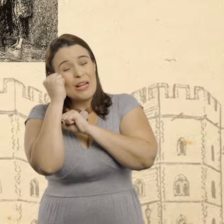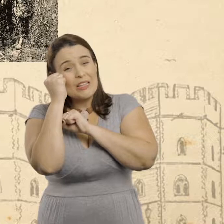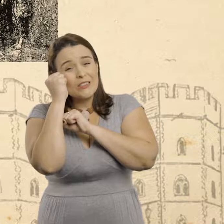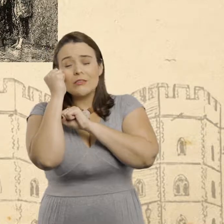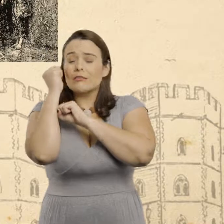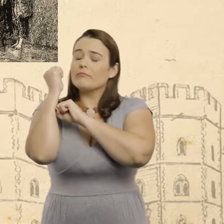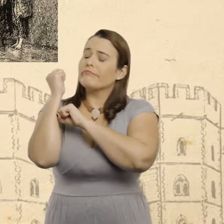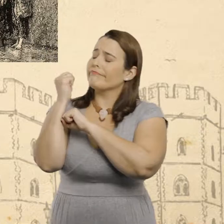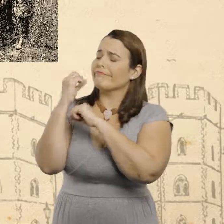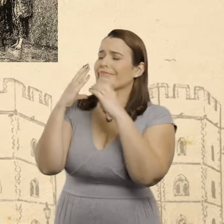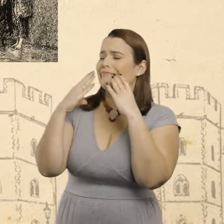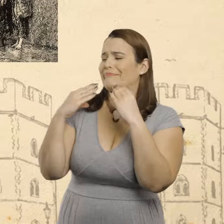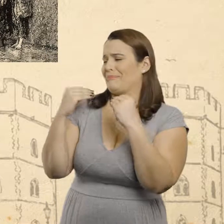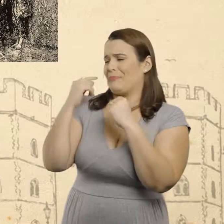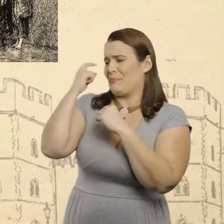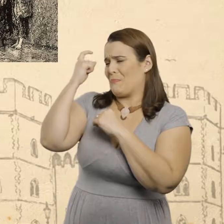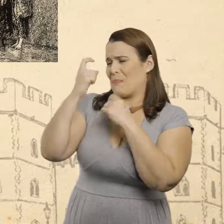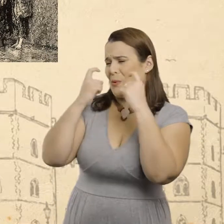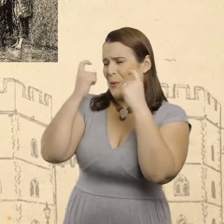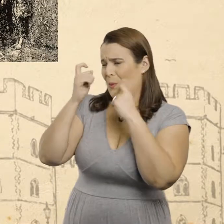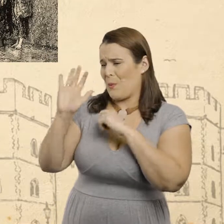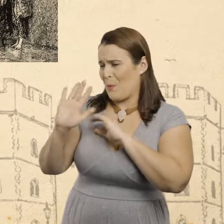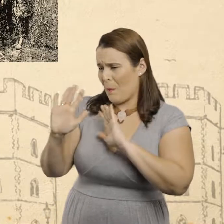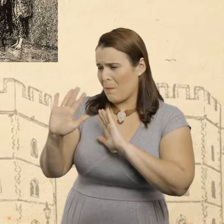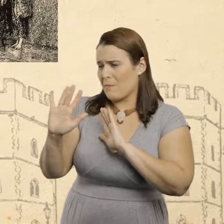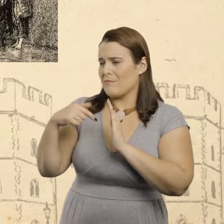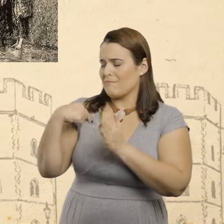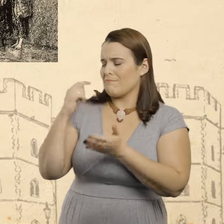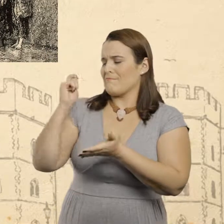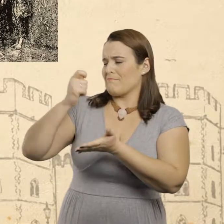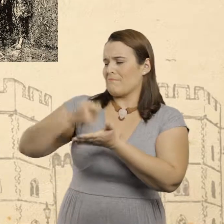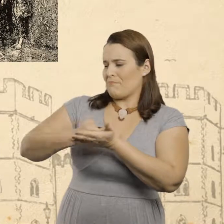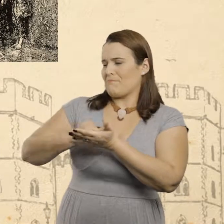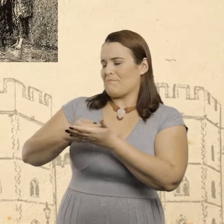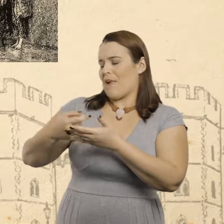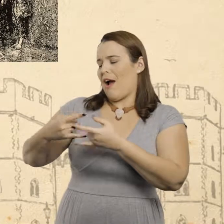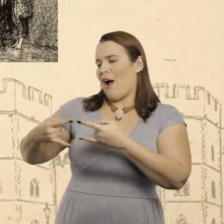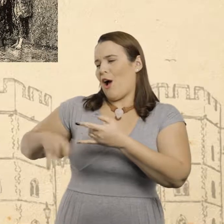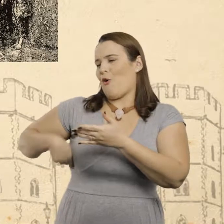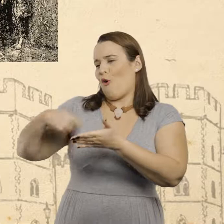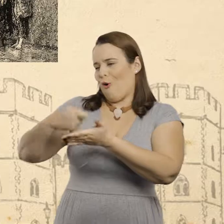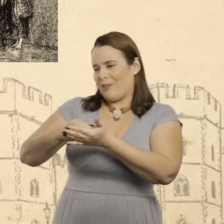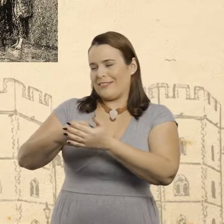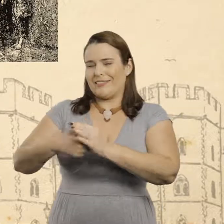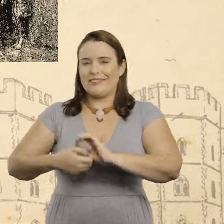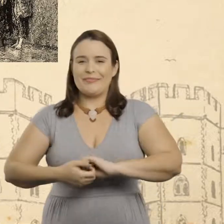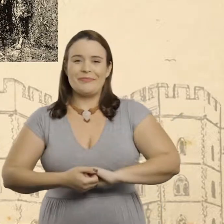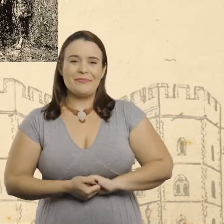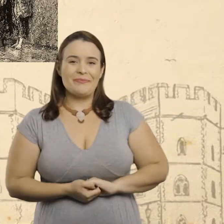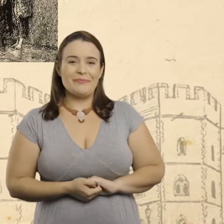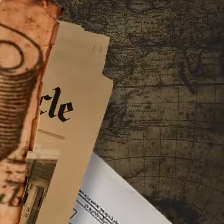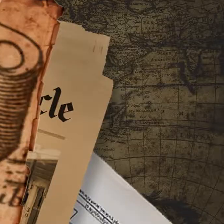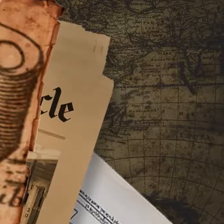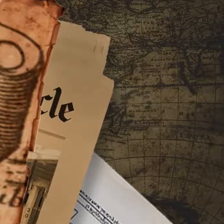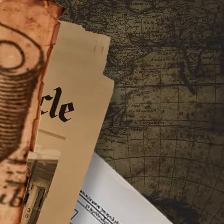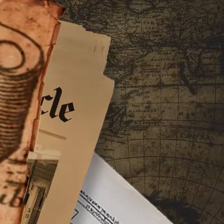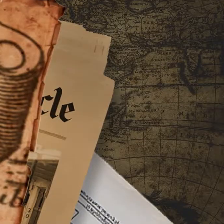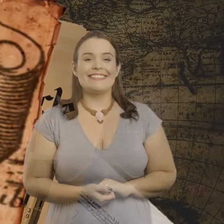Fogg disse para Passepartout não se preocupar, pois Passepartout pagaria a conta do gás quando voltassem.